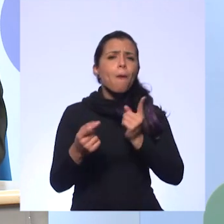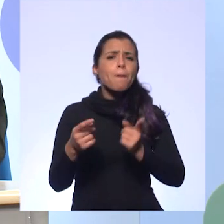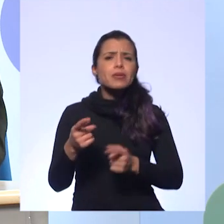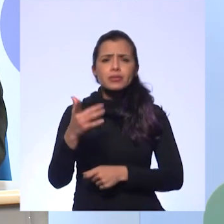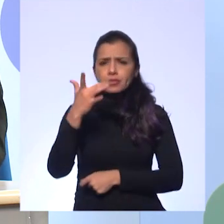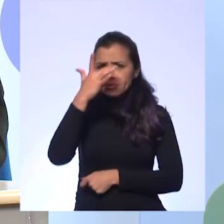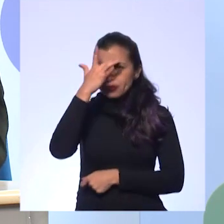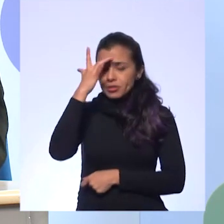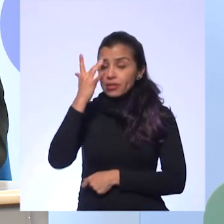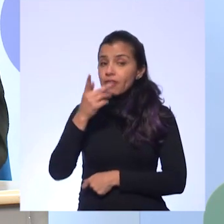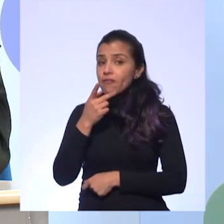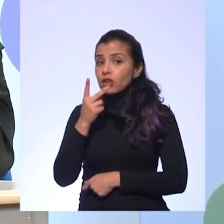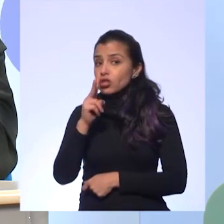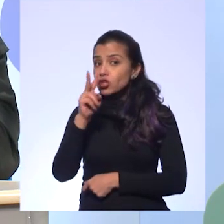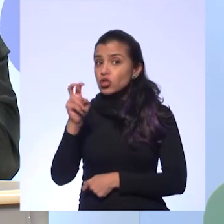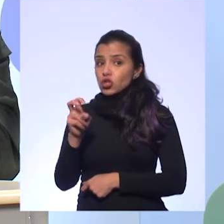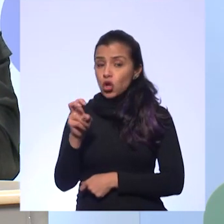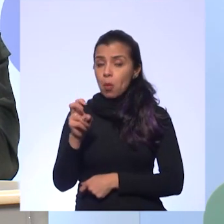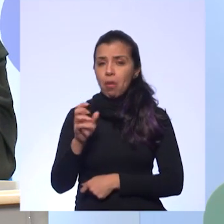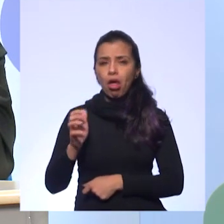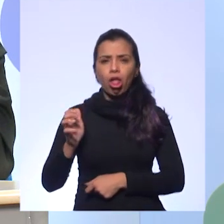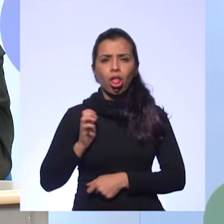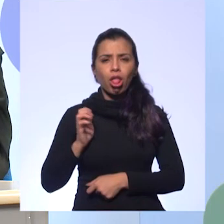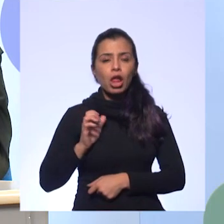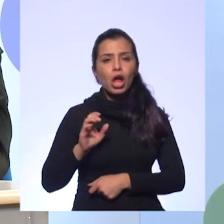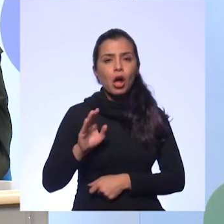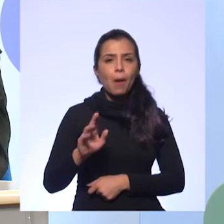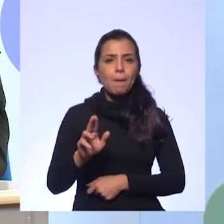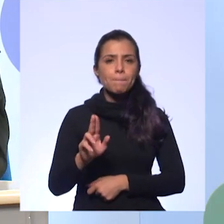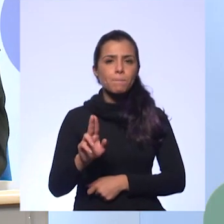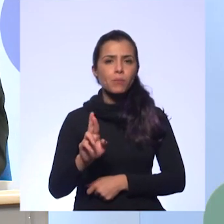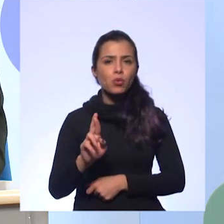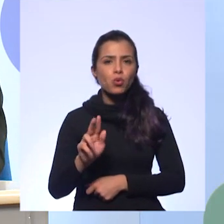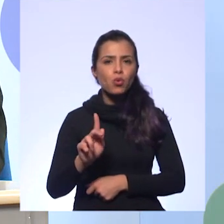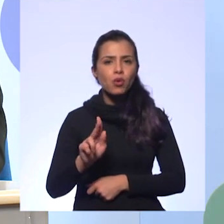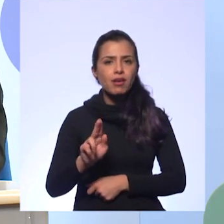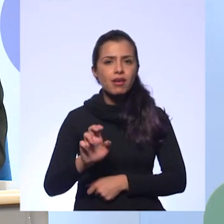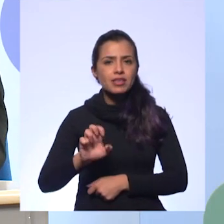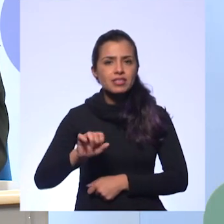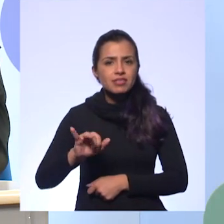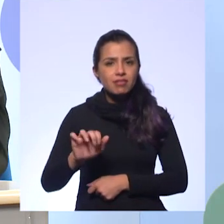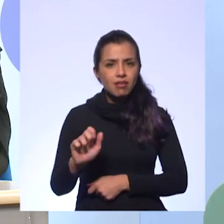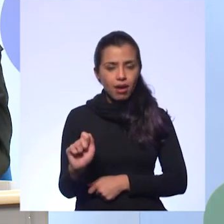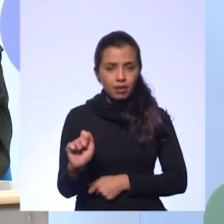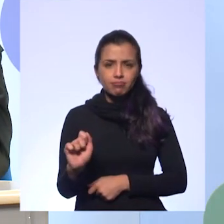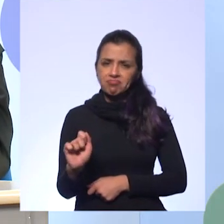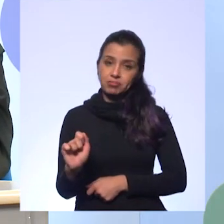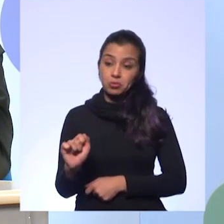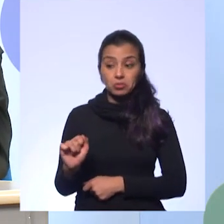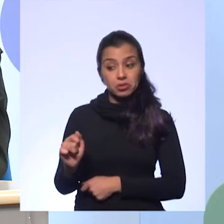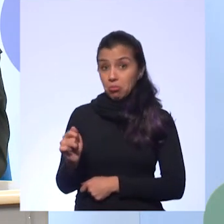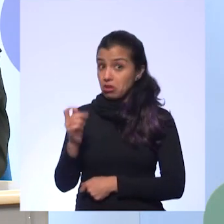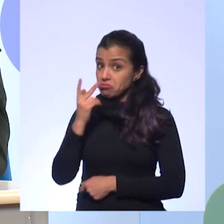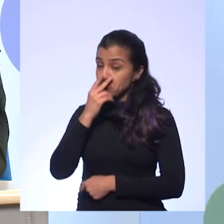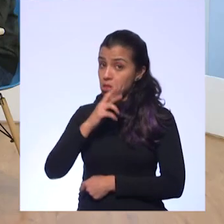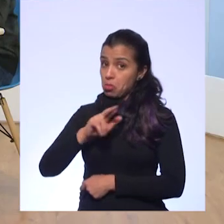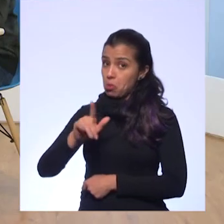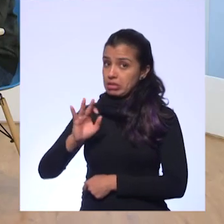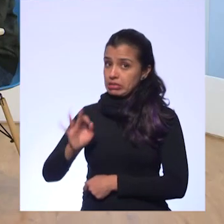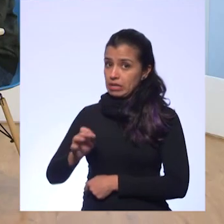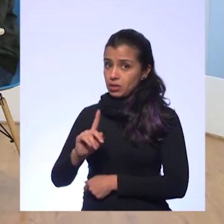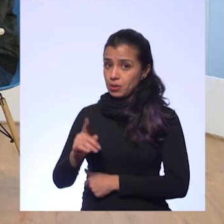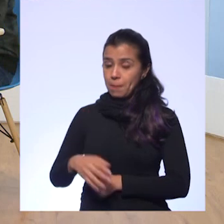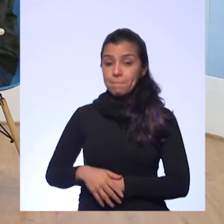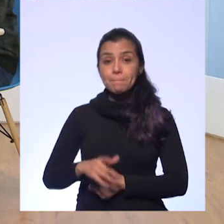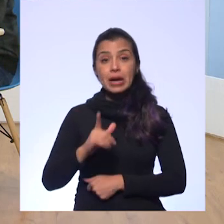aqui sobre a burguesia, não acredito que seja correto. Mas outros estudantes, como o Renato,